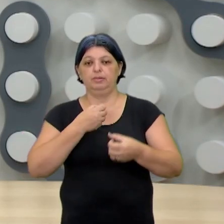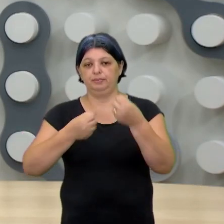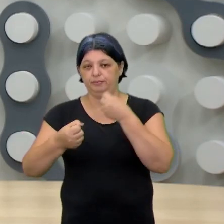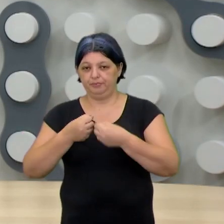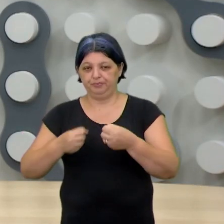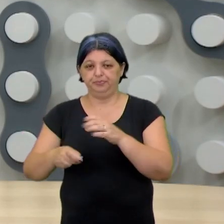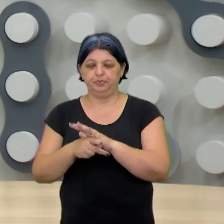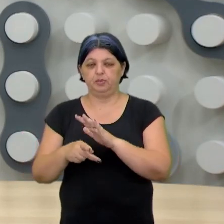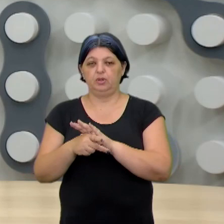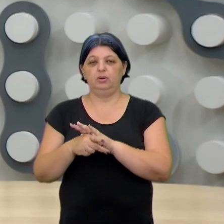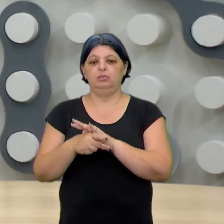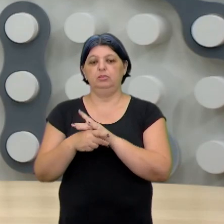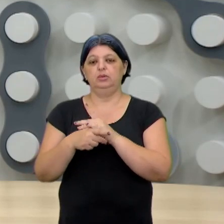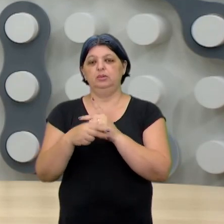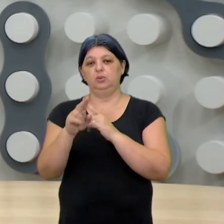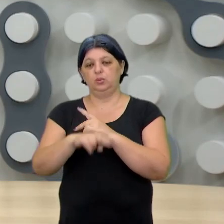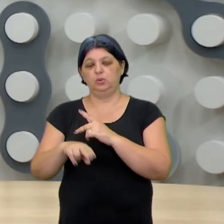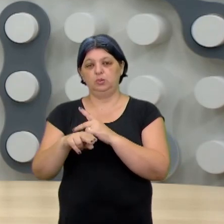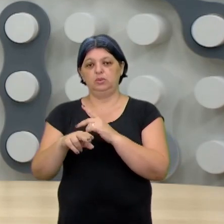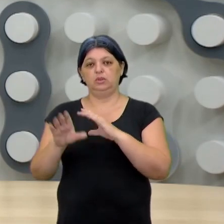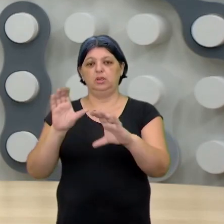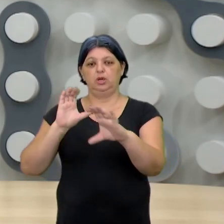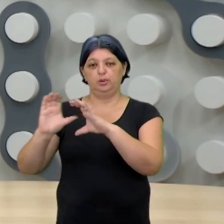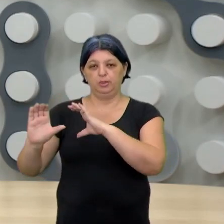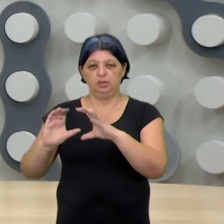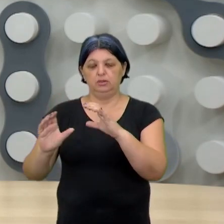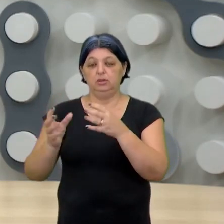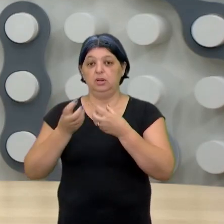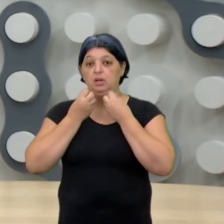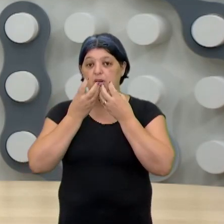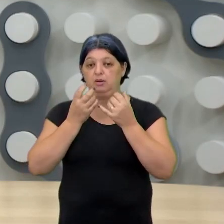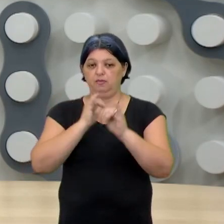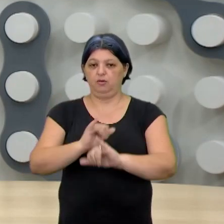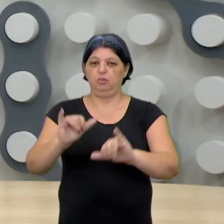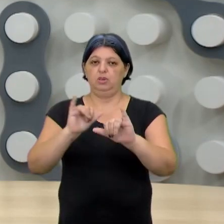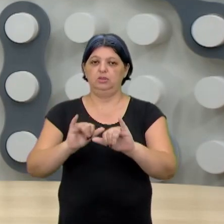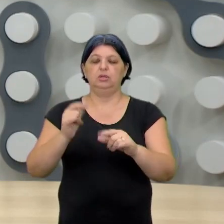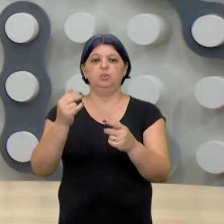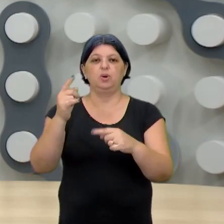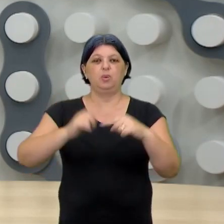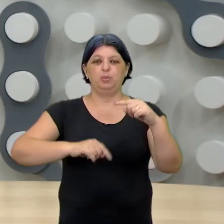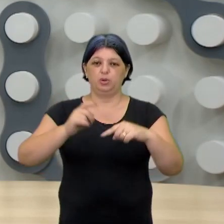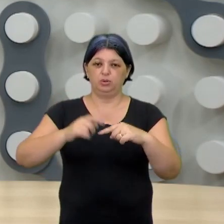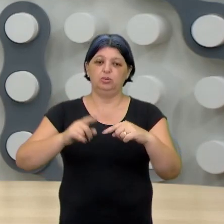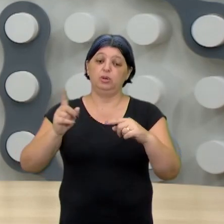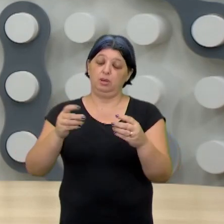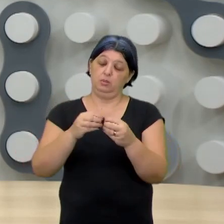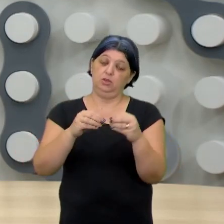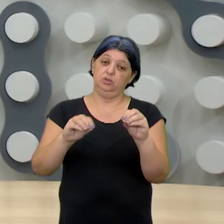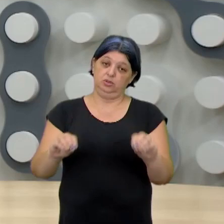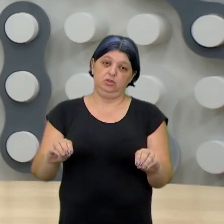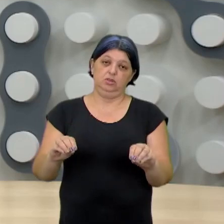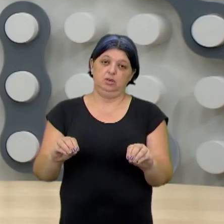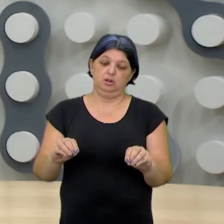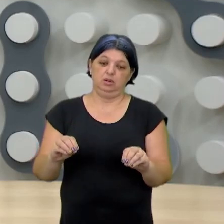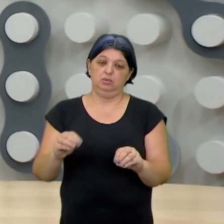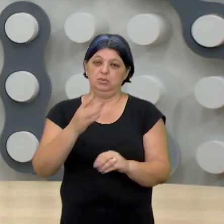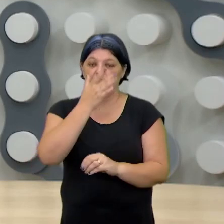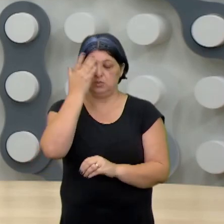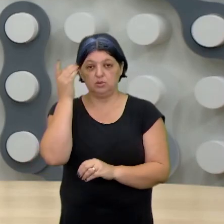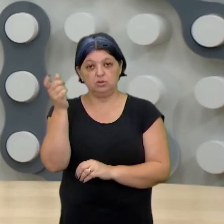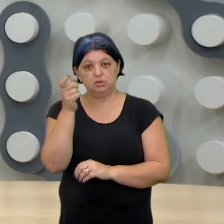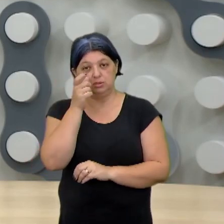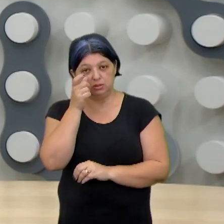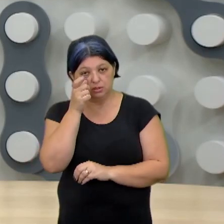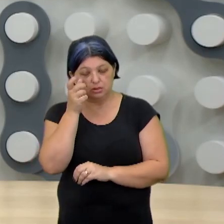de comunicação que trabalham a informação como uma mercadoria, e isso é prejudicial para quem assiste, para quem ouve, para quem